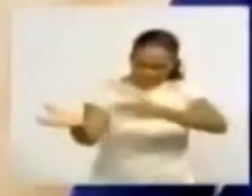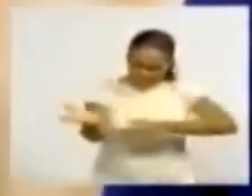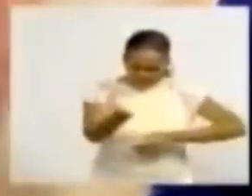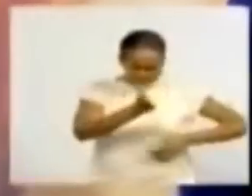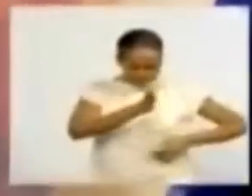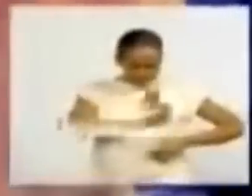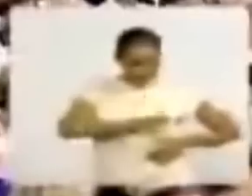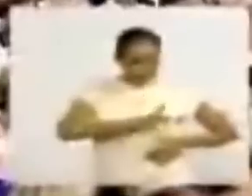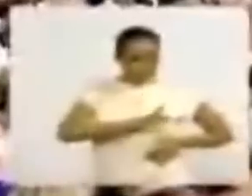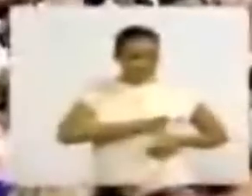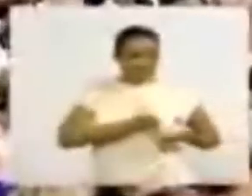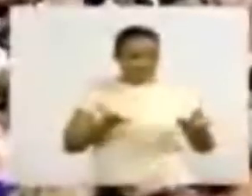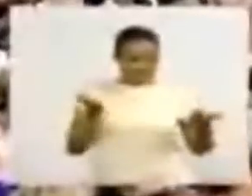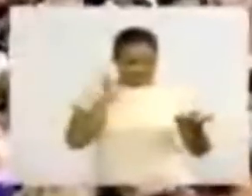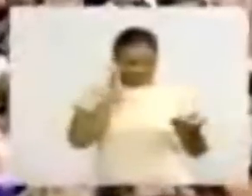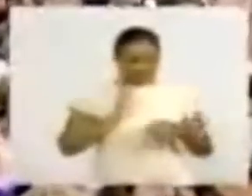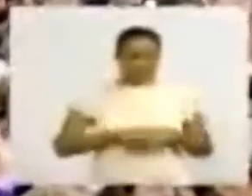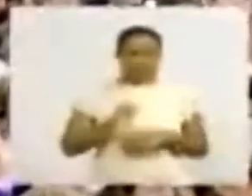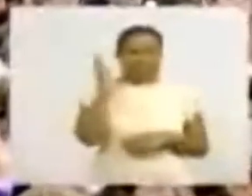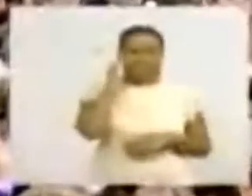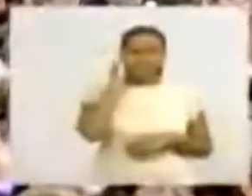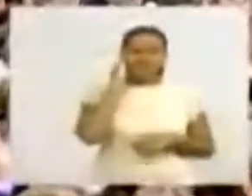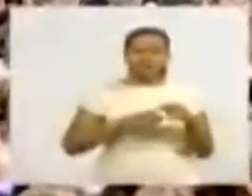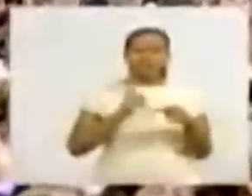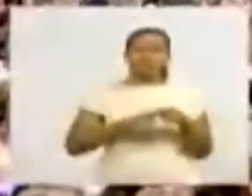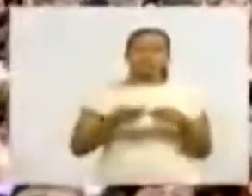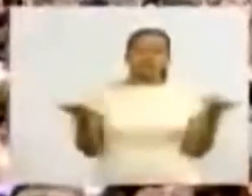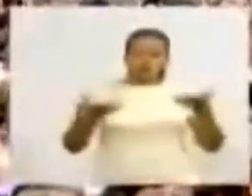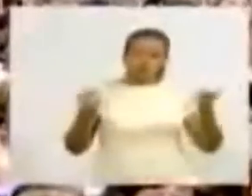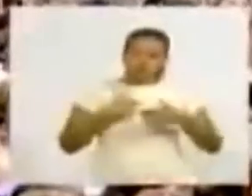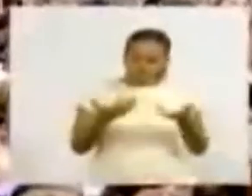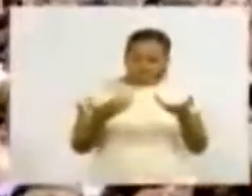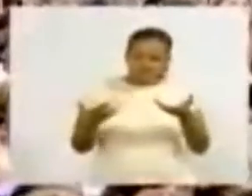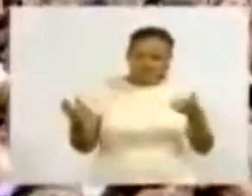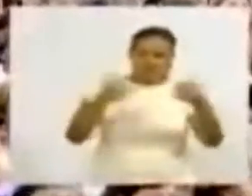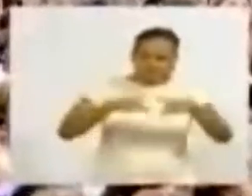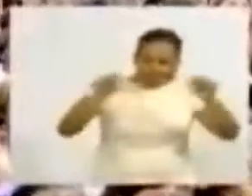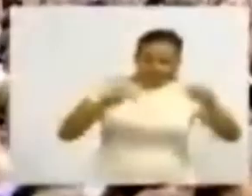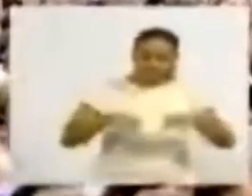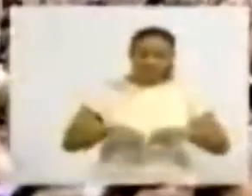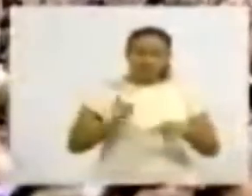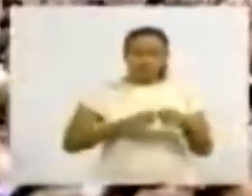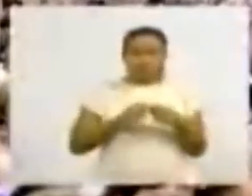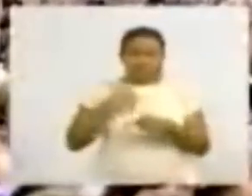Sabe por que eu fiz questão de vir aqui hoje? Porque eu sei que eu encontraria gente igual a mim.